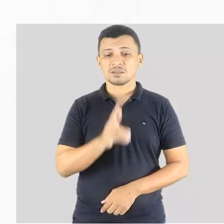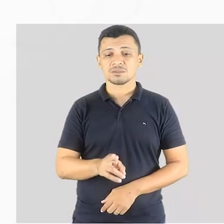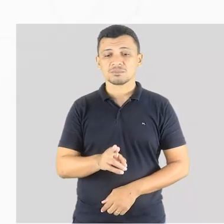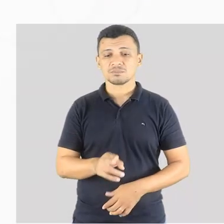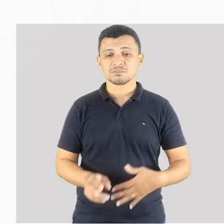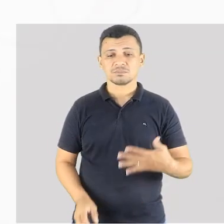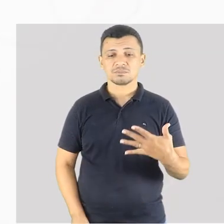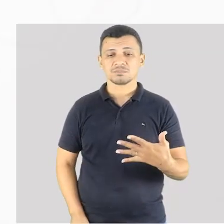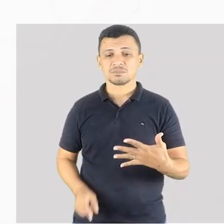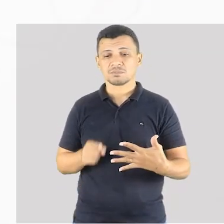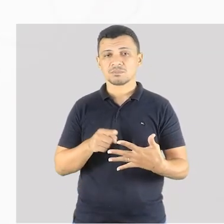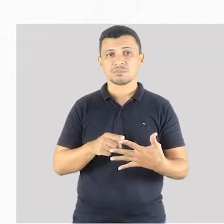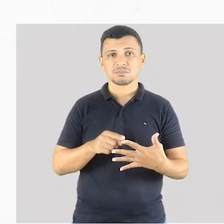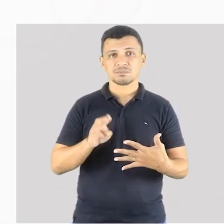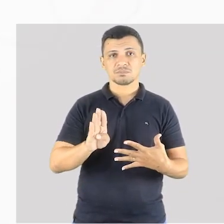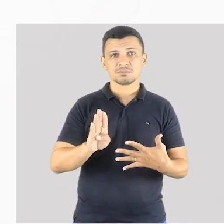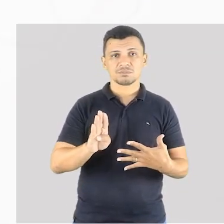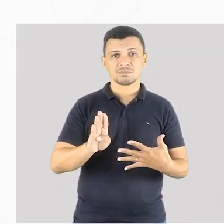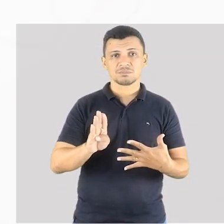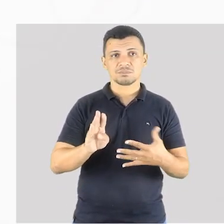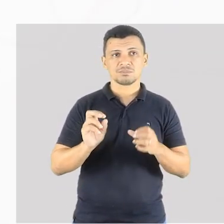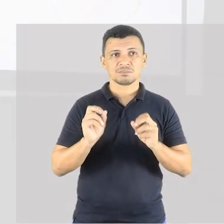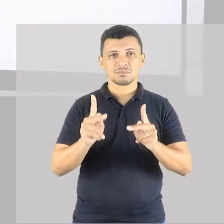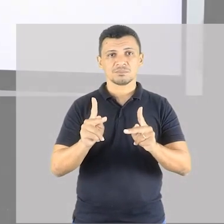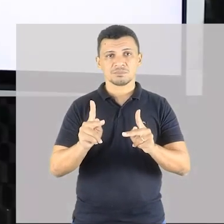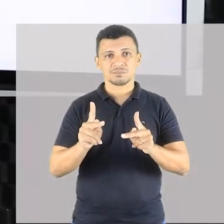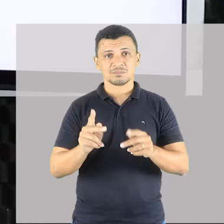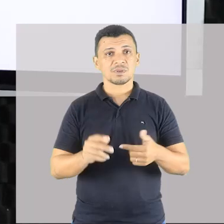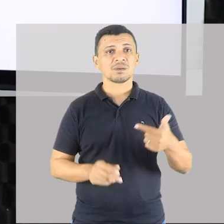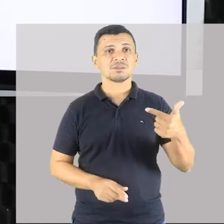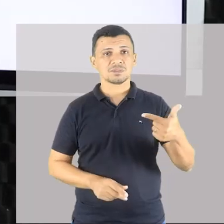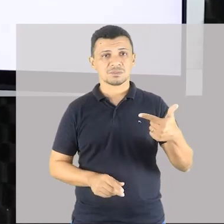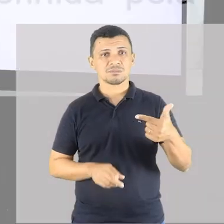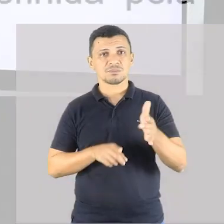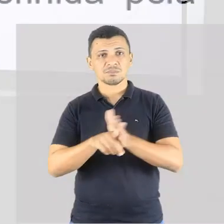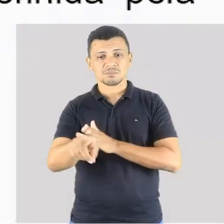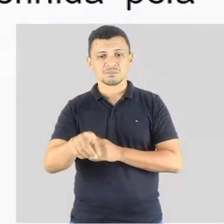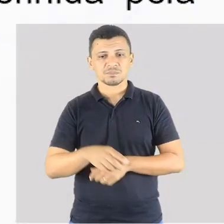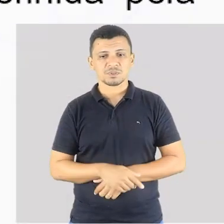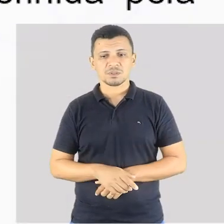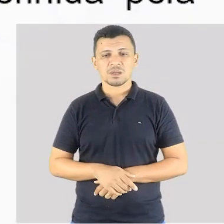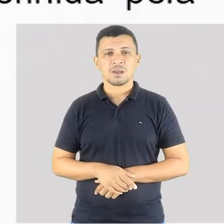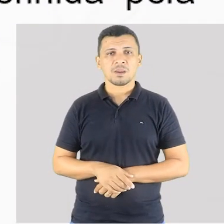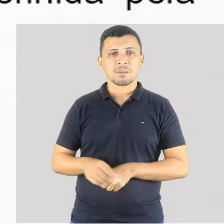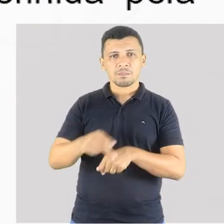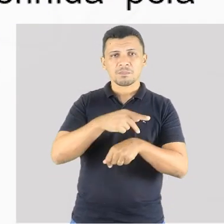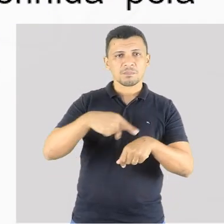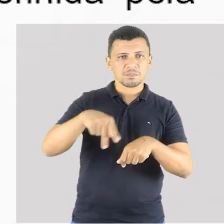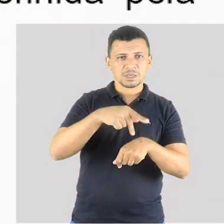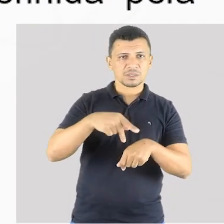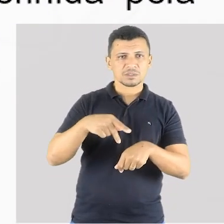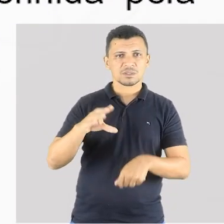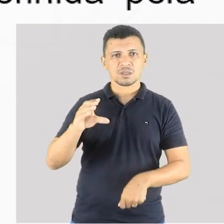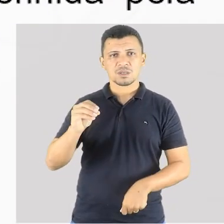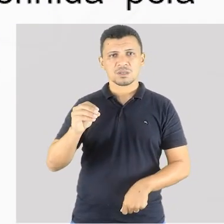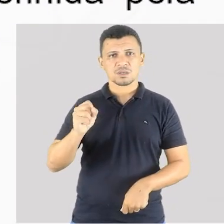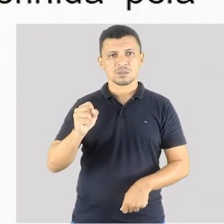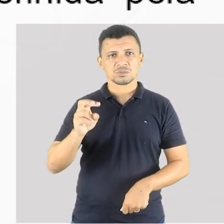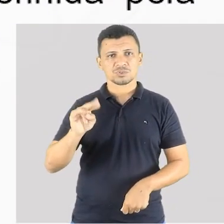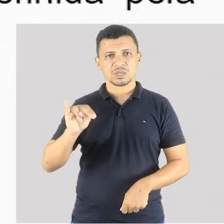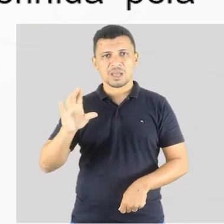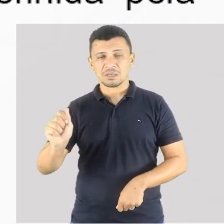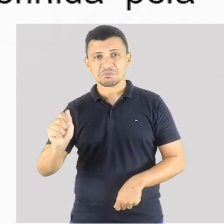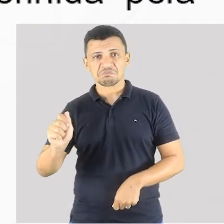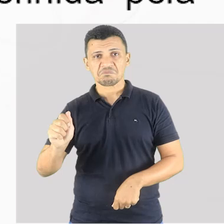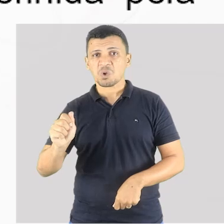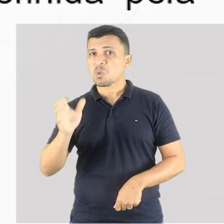Resposta certa, letra B. Beleza? Só mais uma aí, ó. A Costa Rica, em 2015, chegou muito próximo de gerar 100%